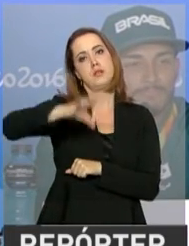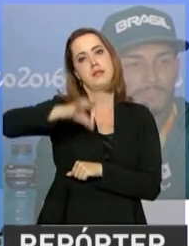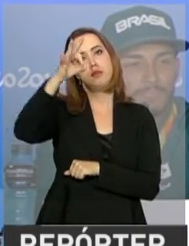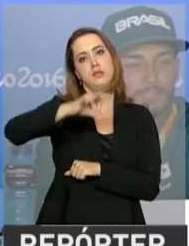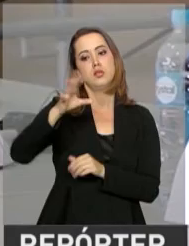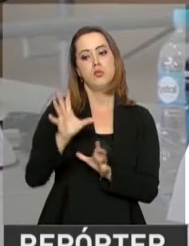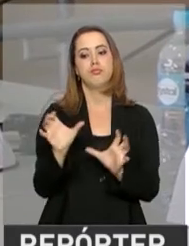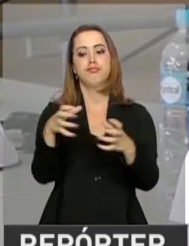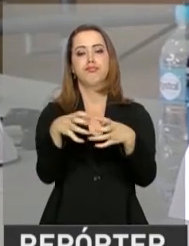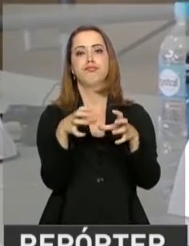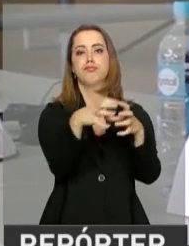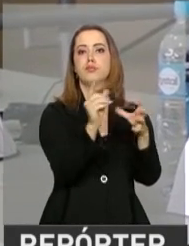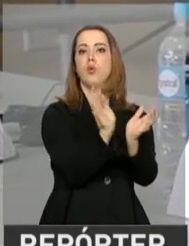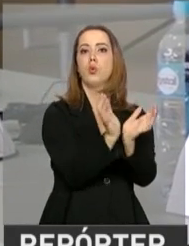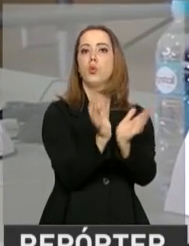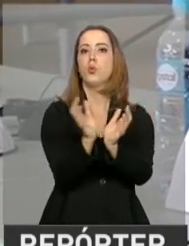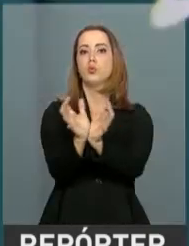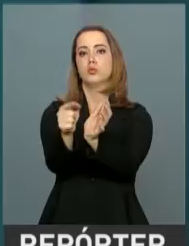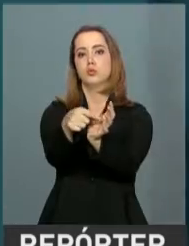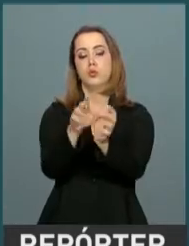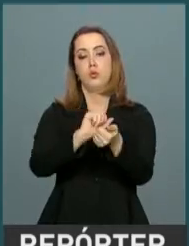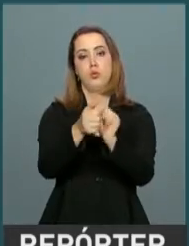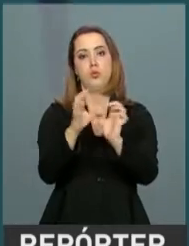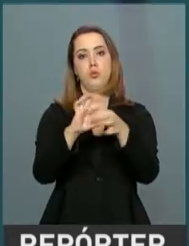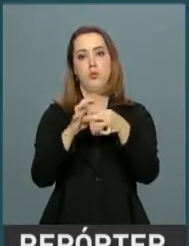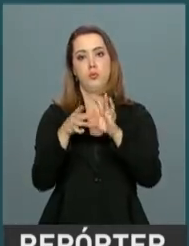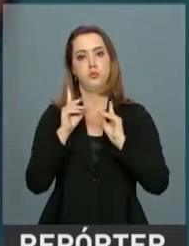Jogos Paralímpicos é apoiada pelo programa.